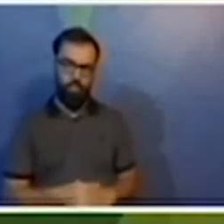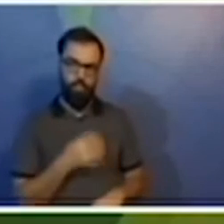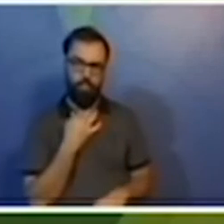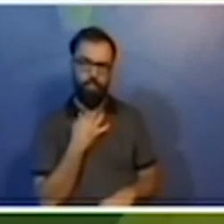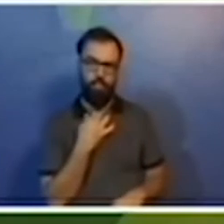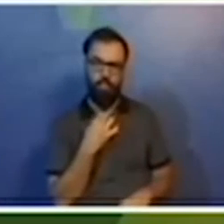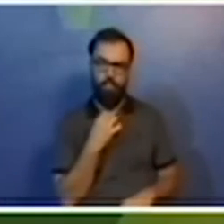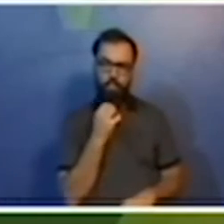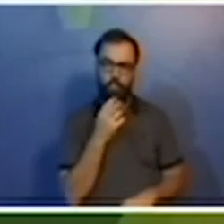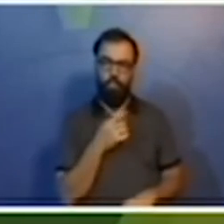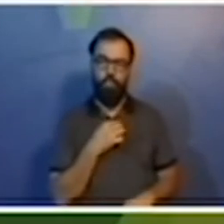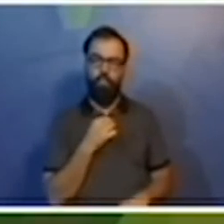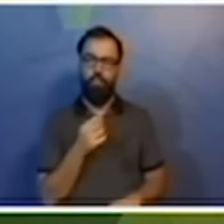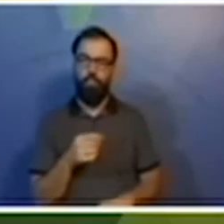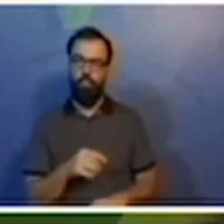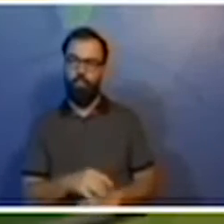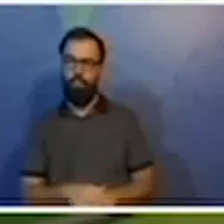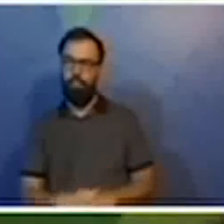que nós tínhamos aqui, ó.